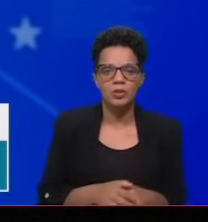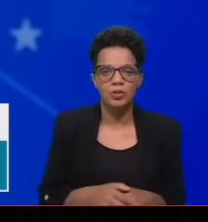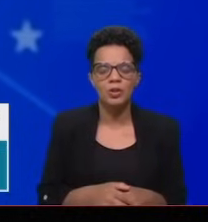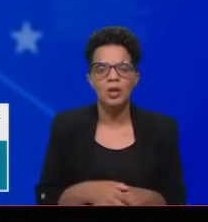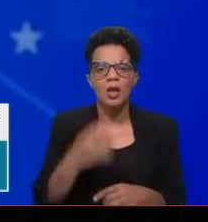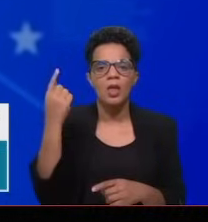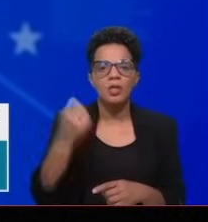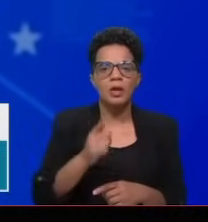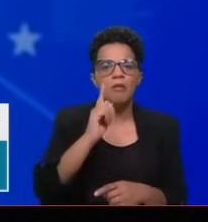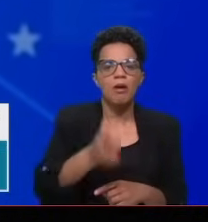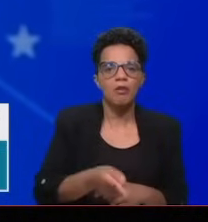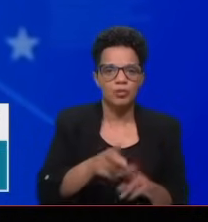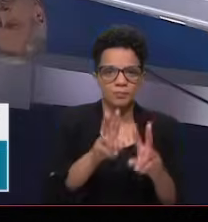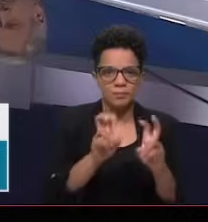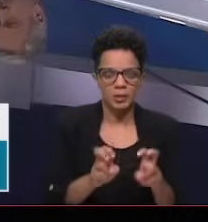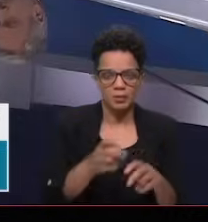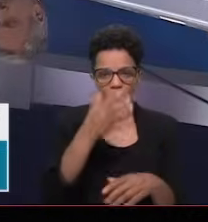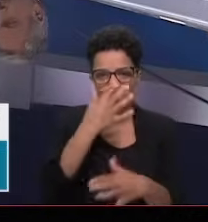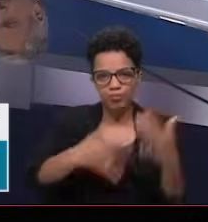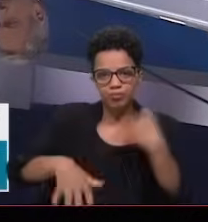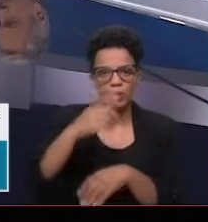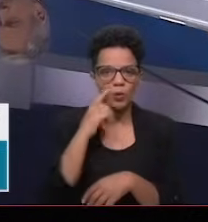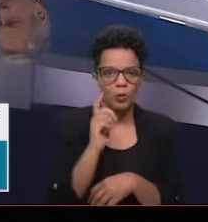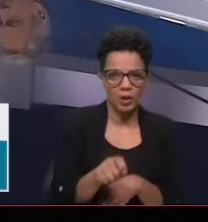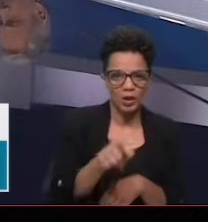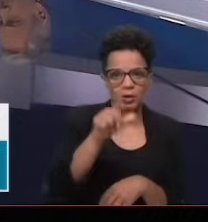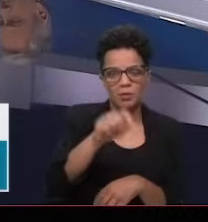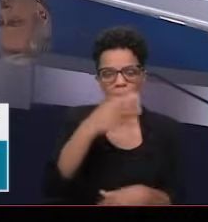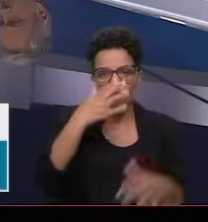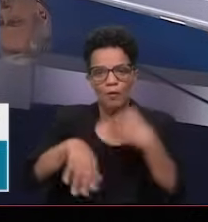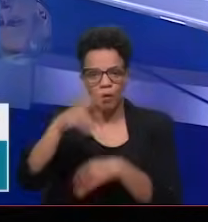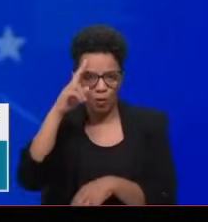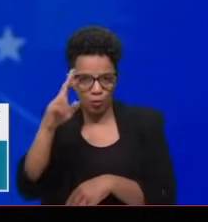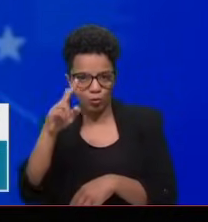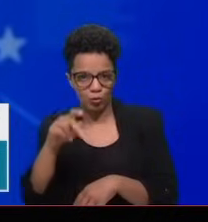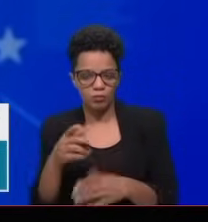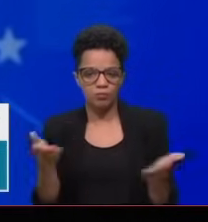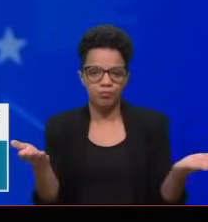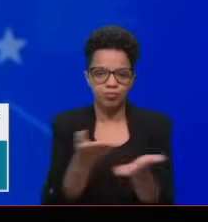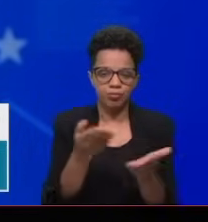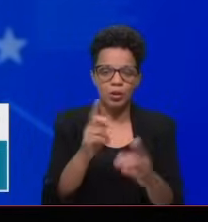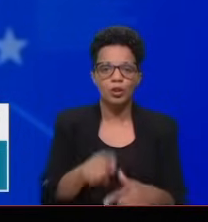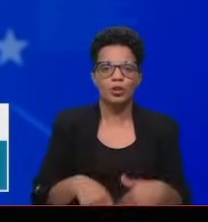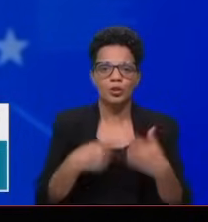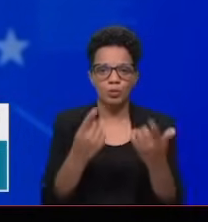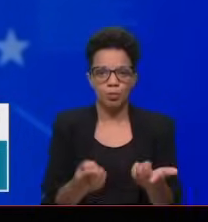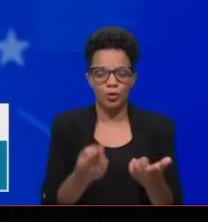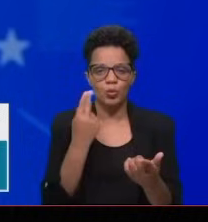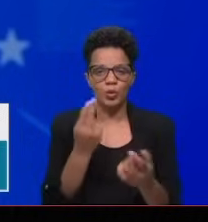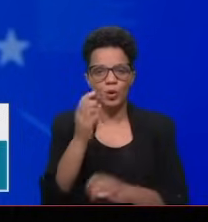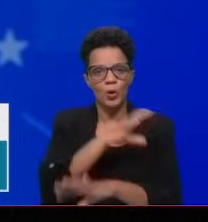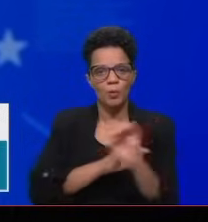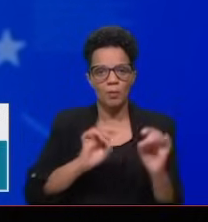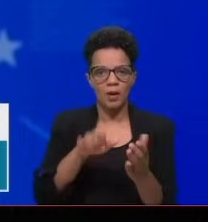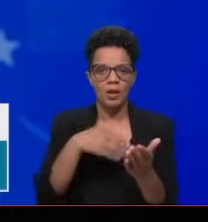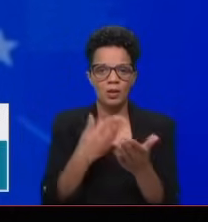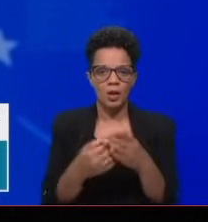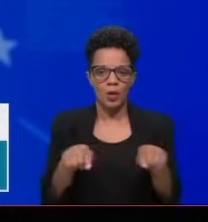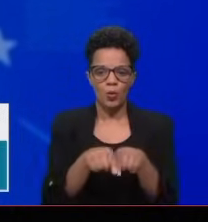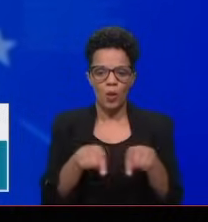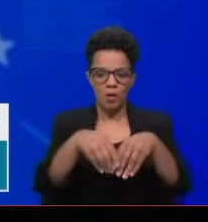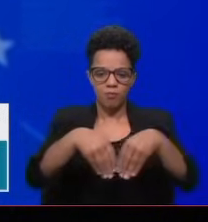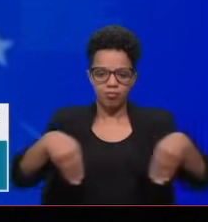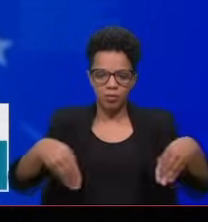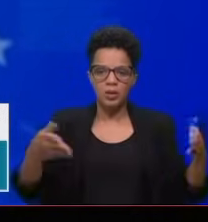deve estar em cima da mesa deve ser o povo ucraniano e deve ser o povo Russo e aí depois a união europeia deve servir como um espaço neutro de